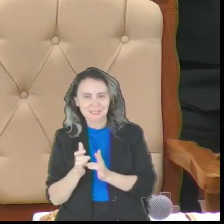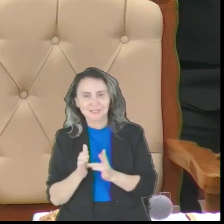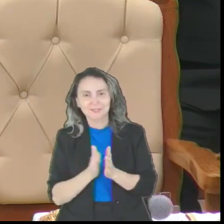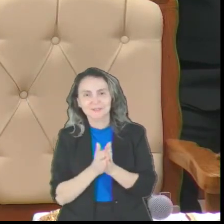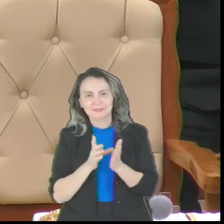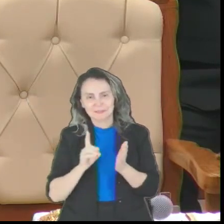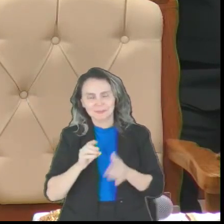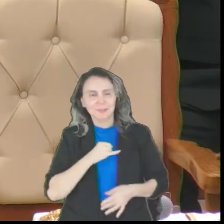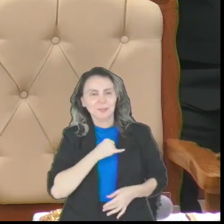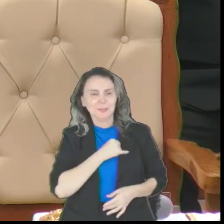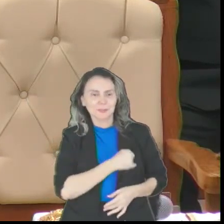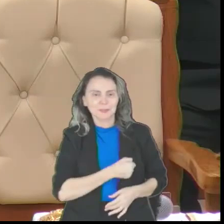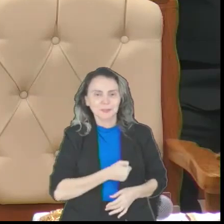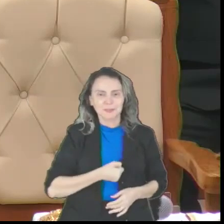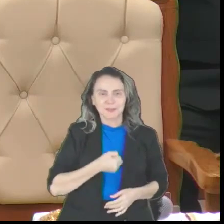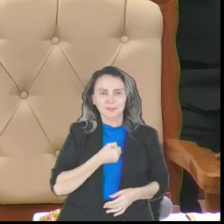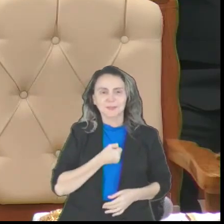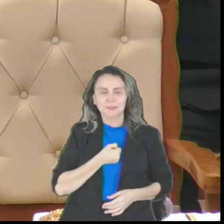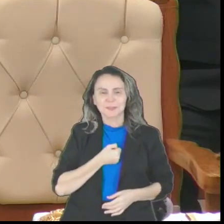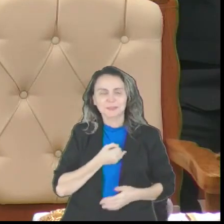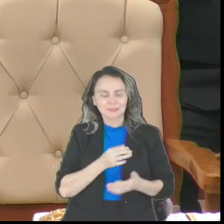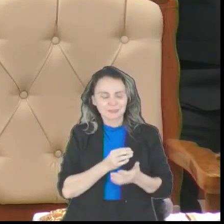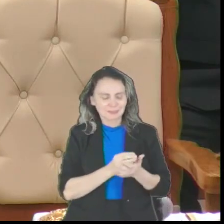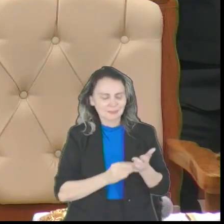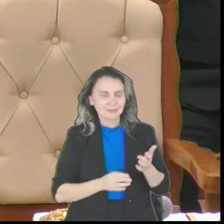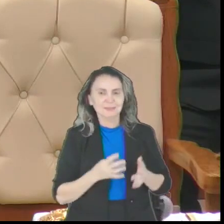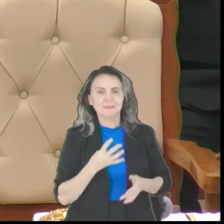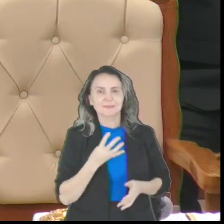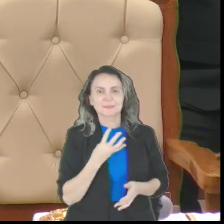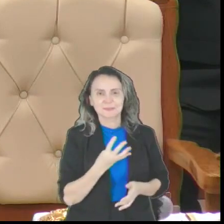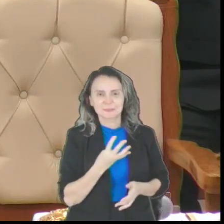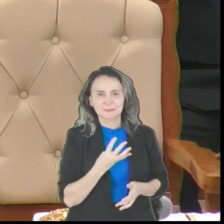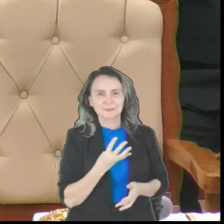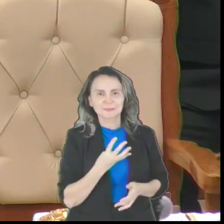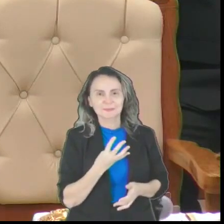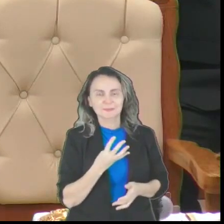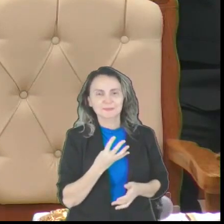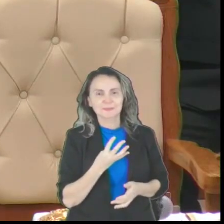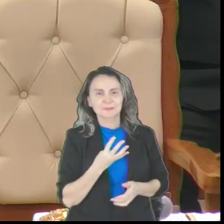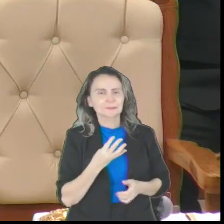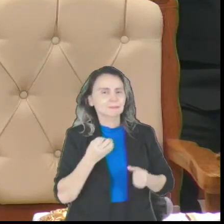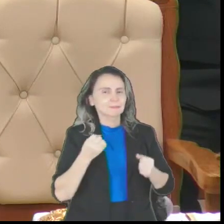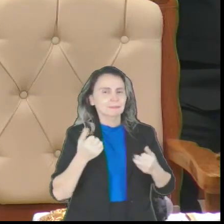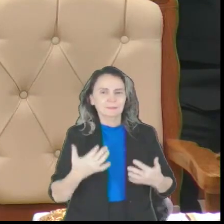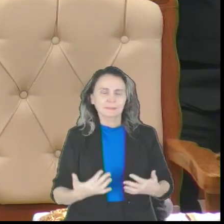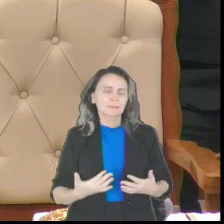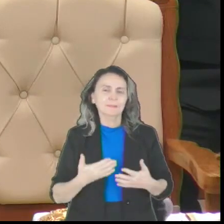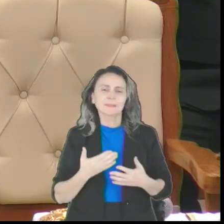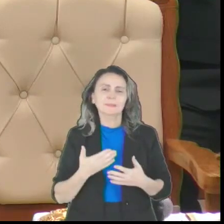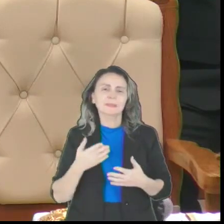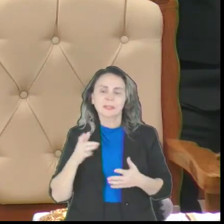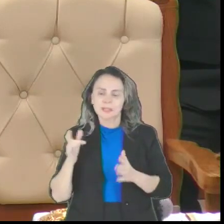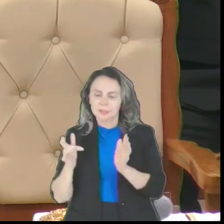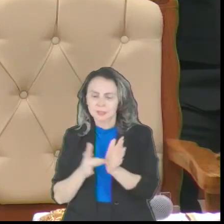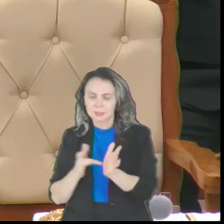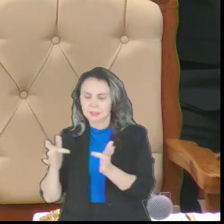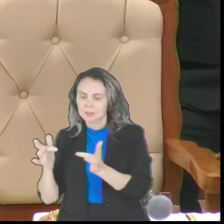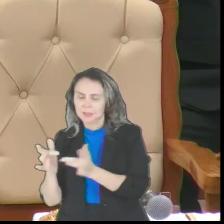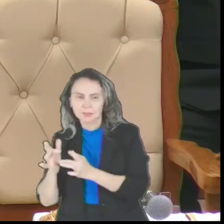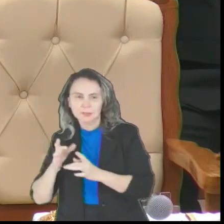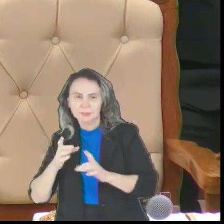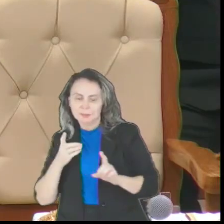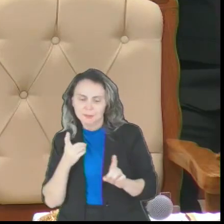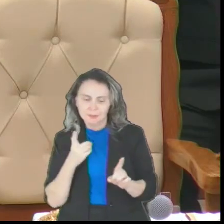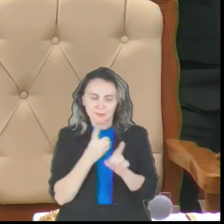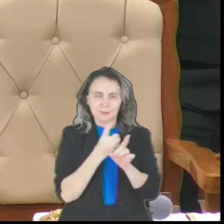seu evangelho, no capítulo 4, ele vai falar do encontro de Jesus com a mulher